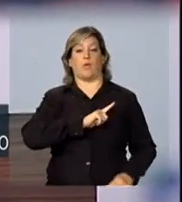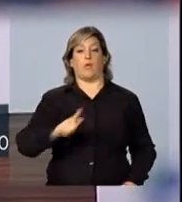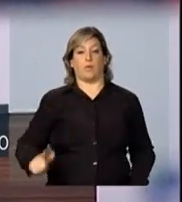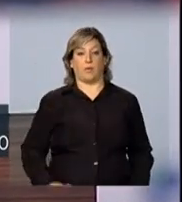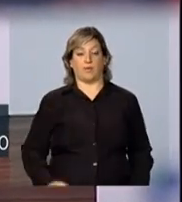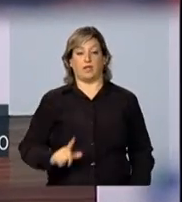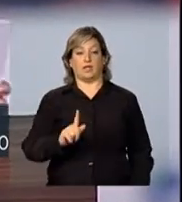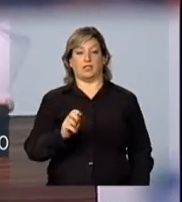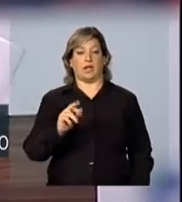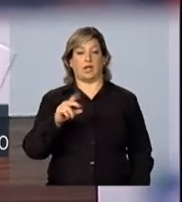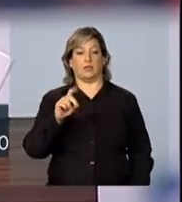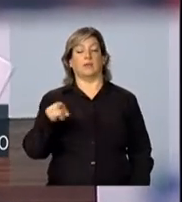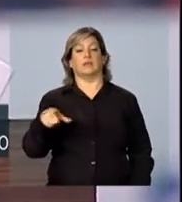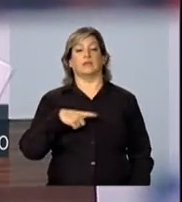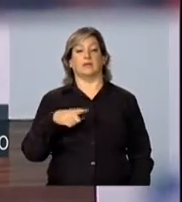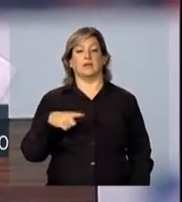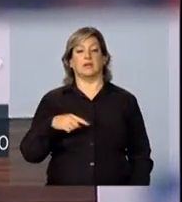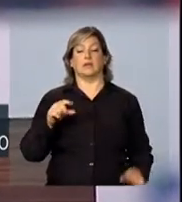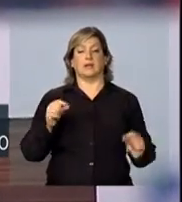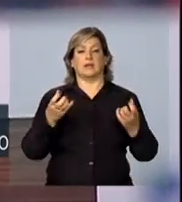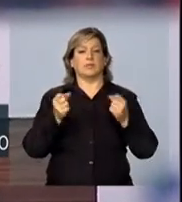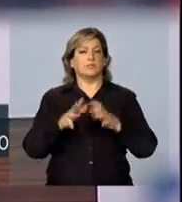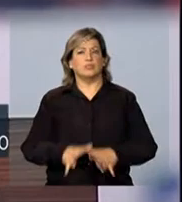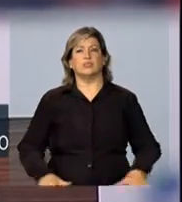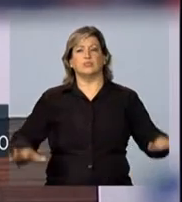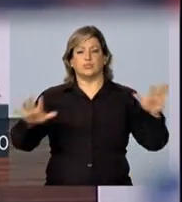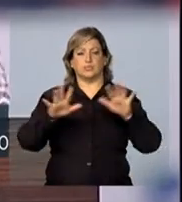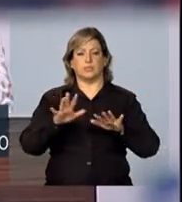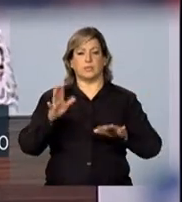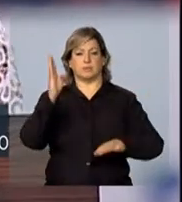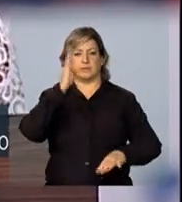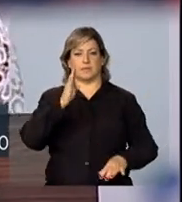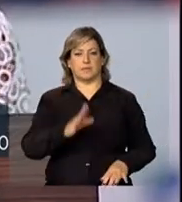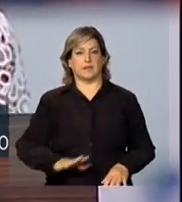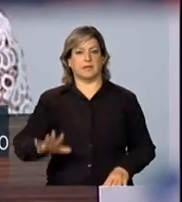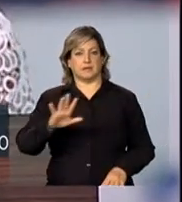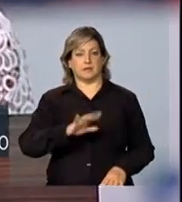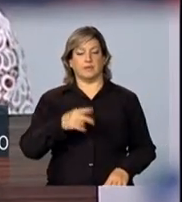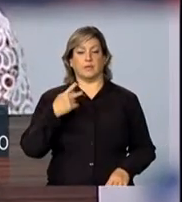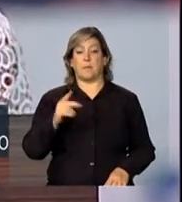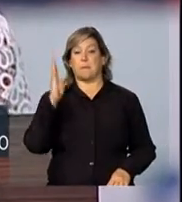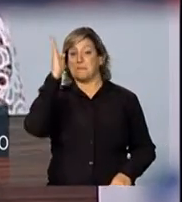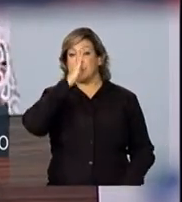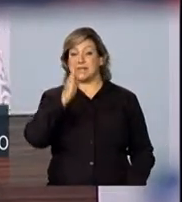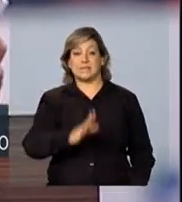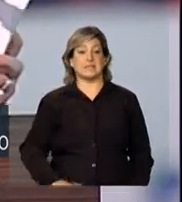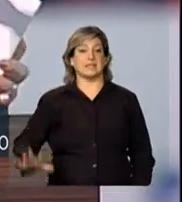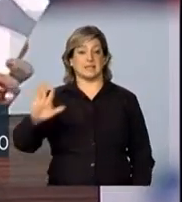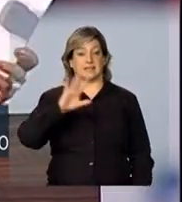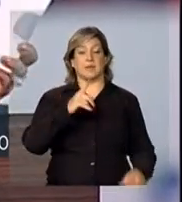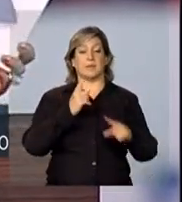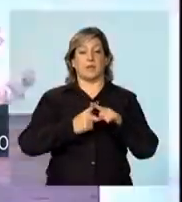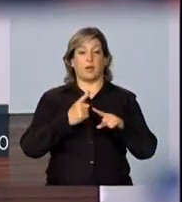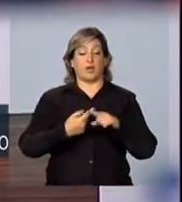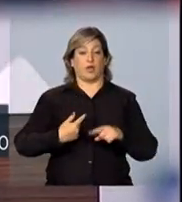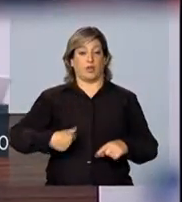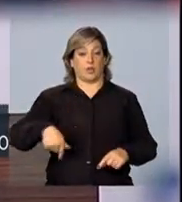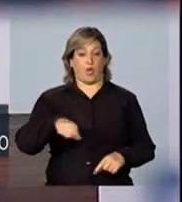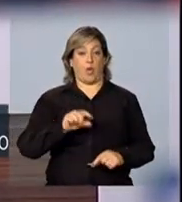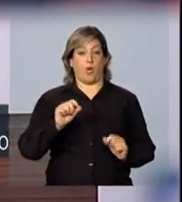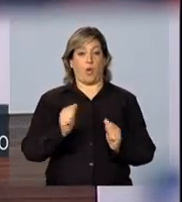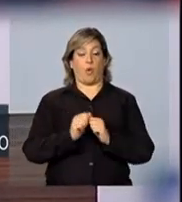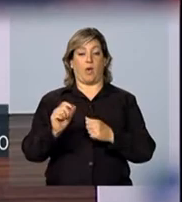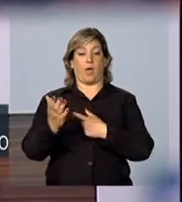Geraldo Alckmin assumiu uma proporção Nacional assume uma proporção de Brasil porque nós com